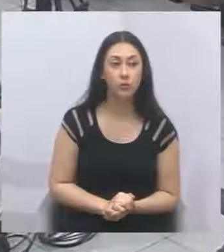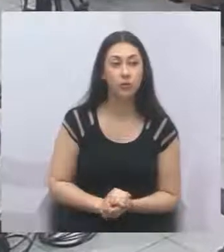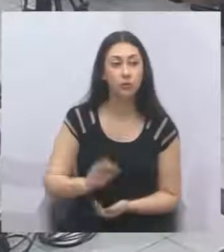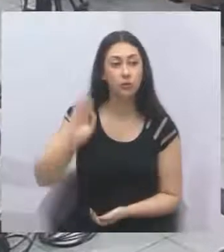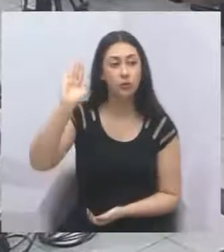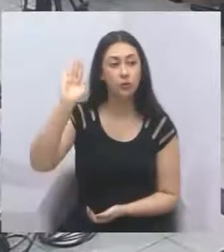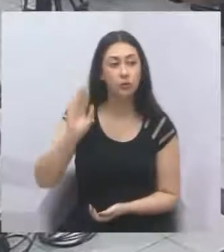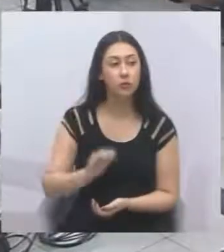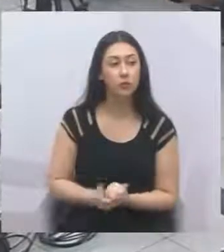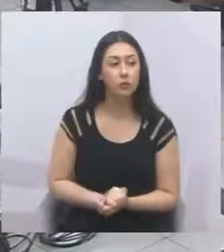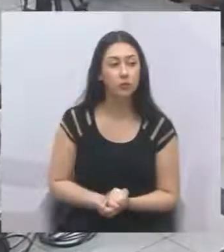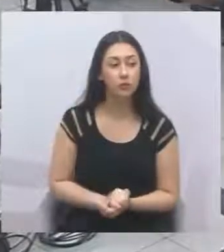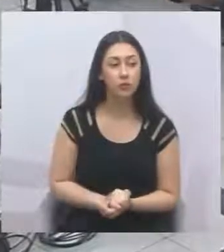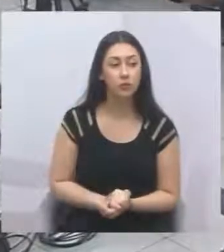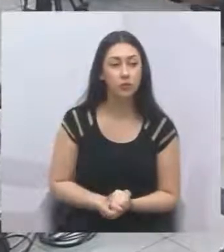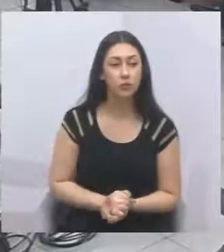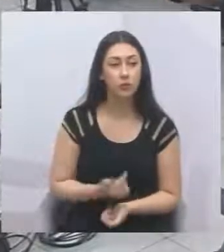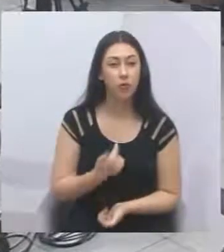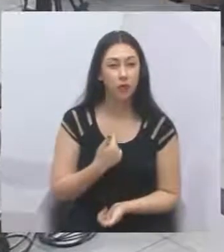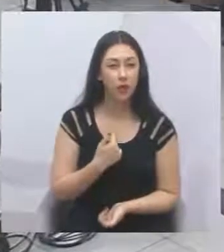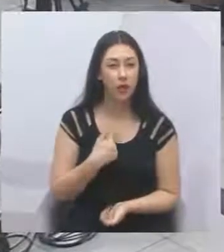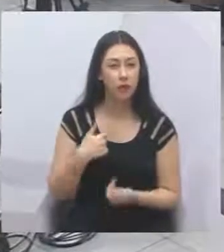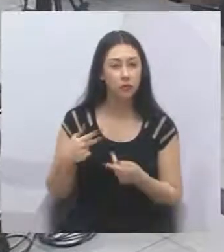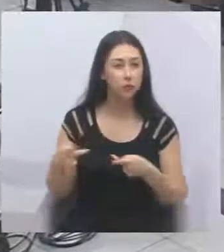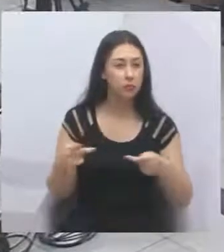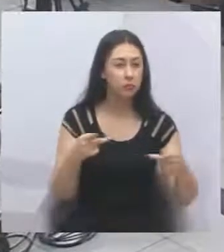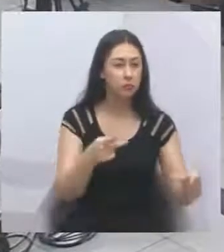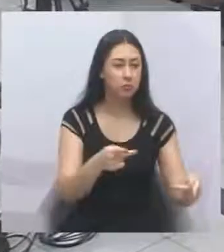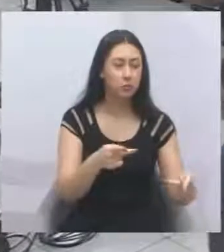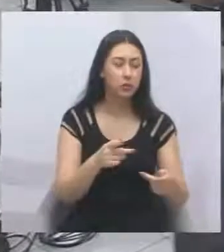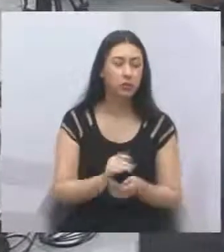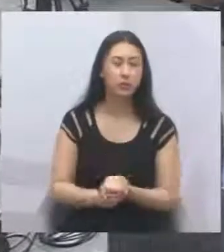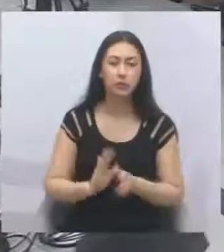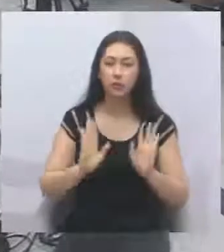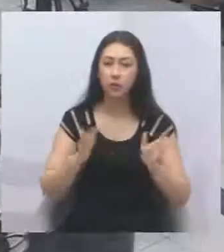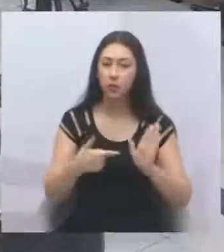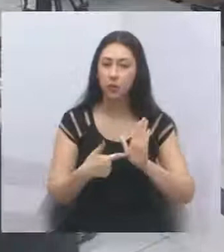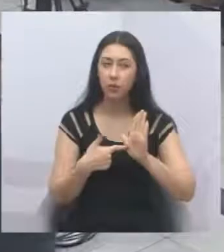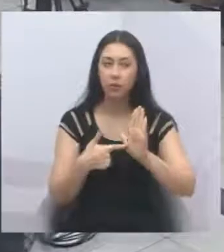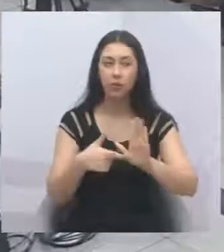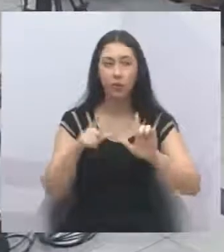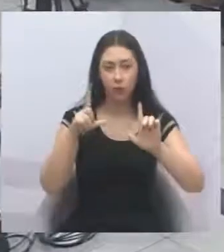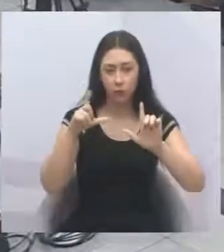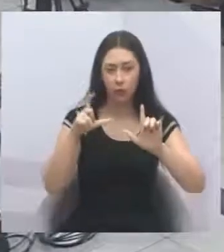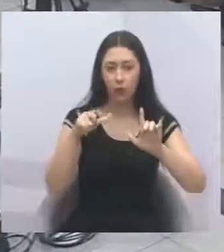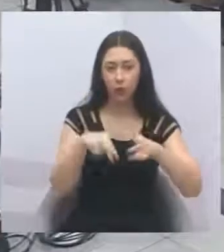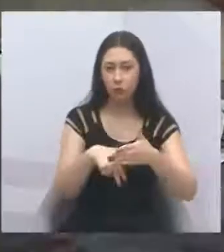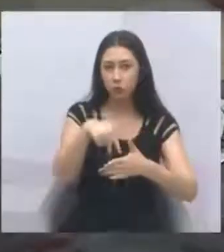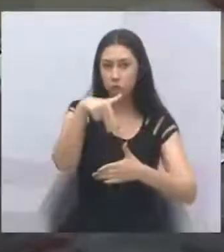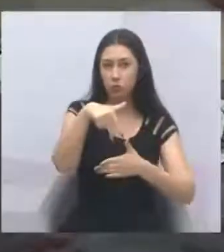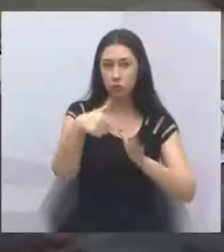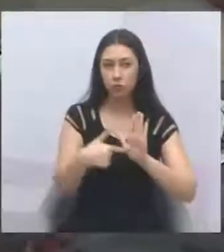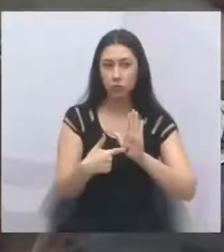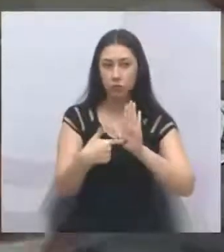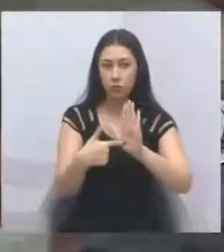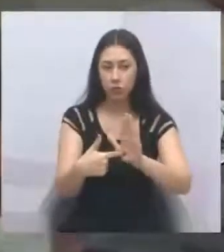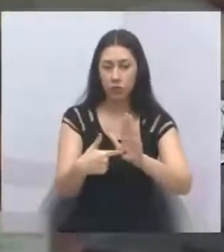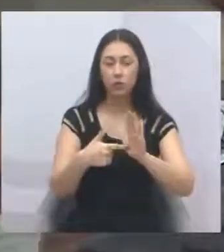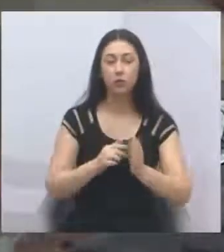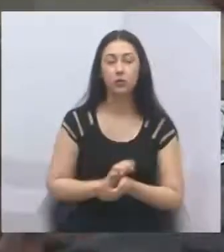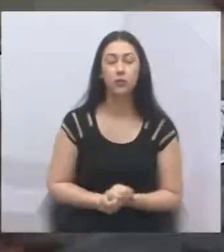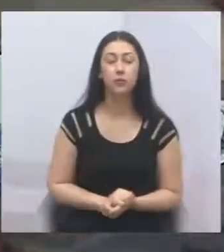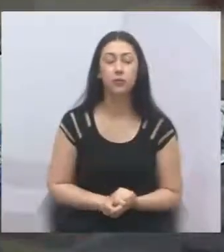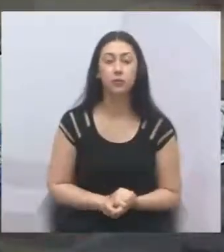Presidente, eu estive lá, já mostrei essa foto aqui na tribuna, aqui na sessão de